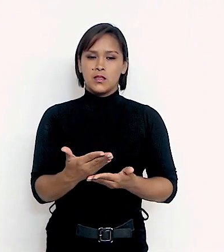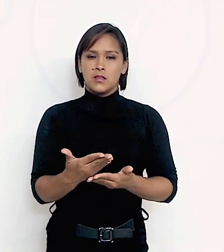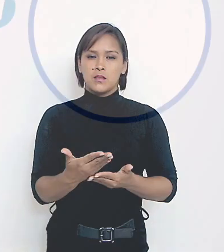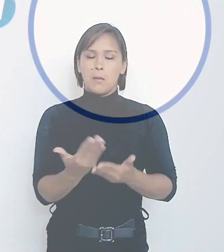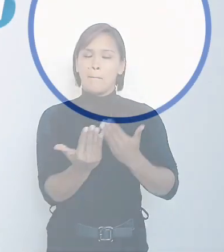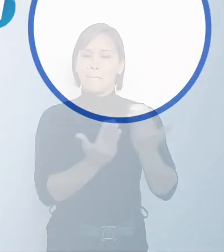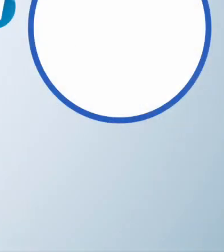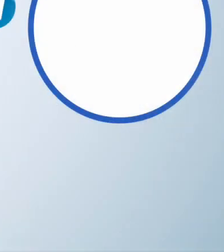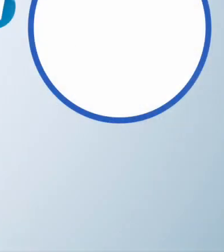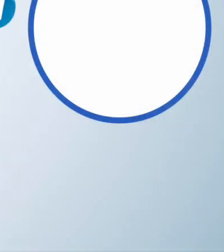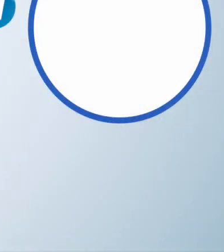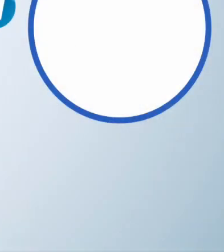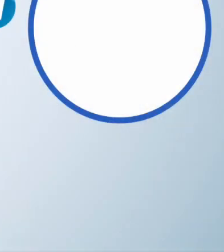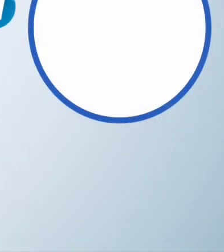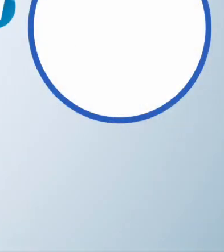vez